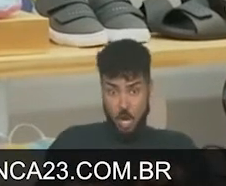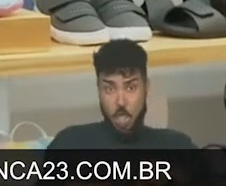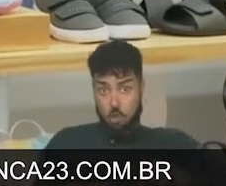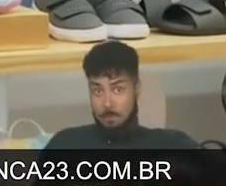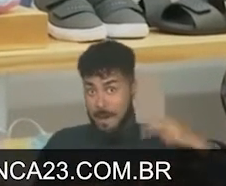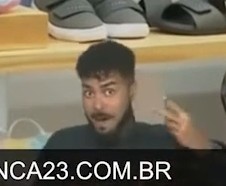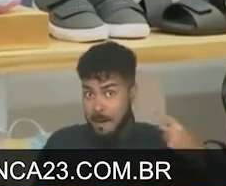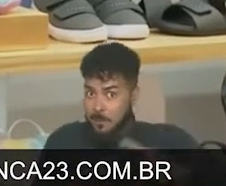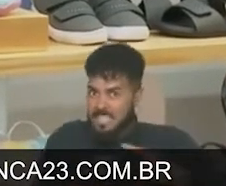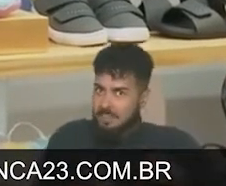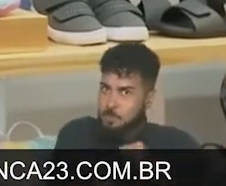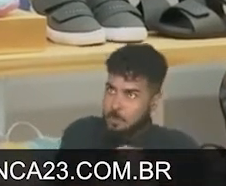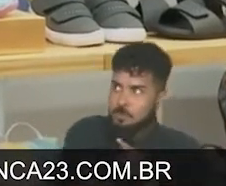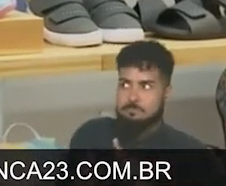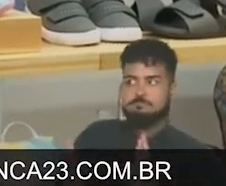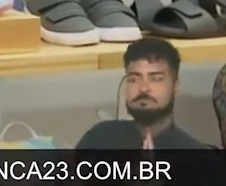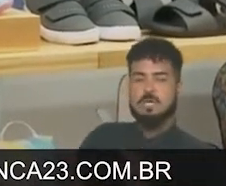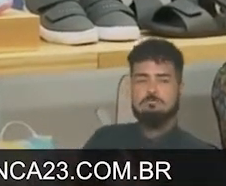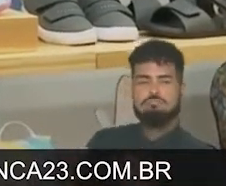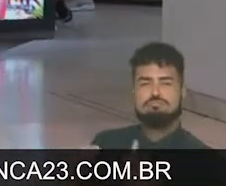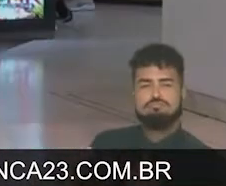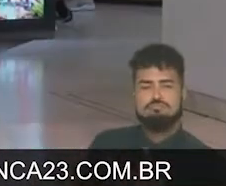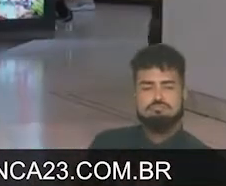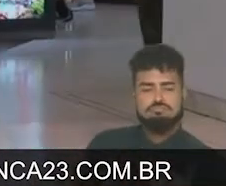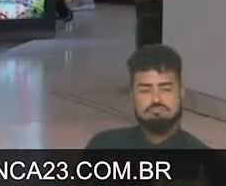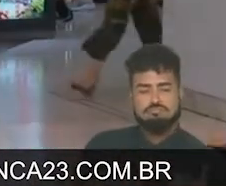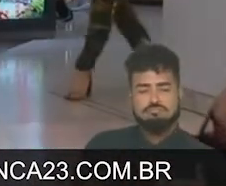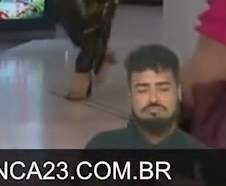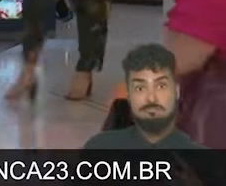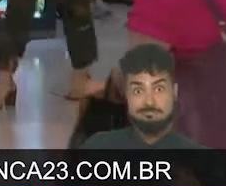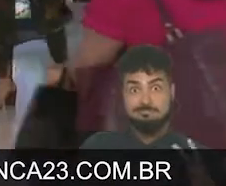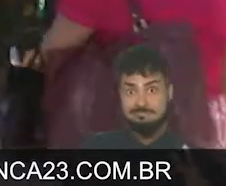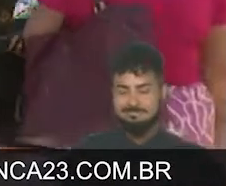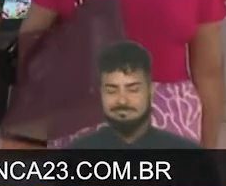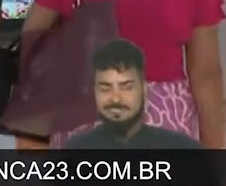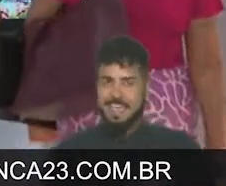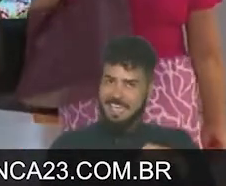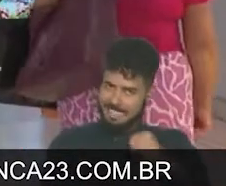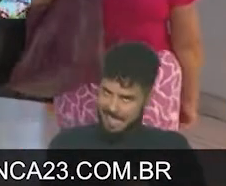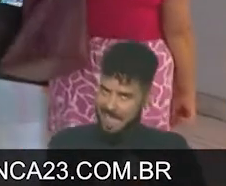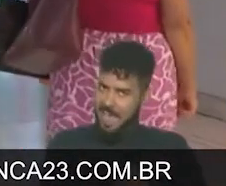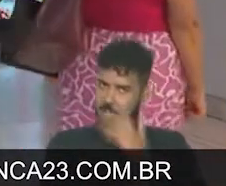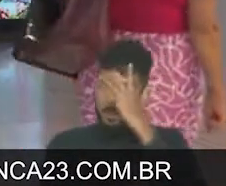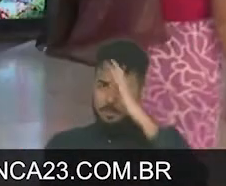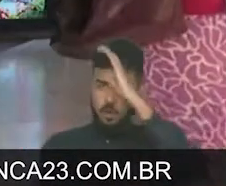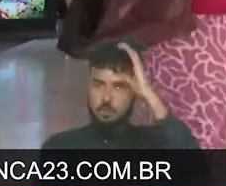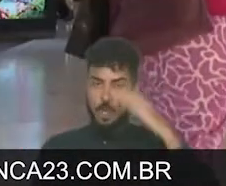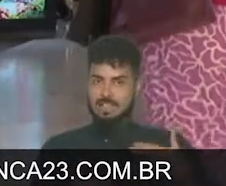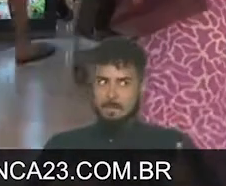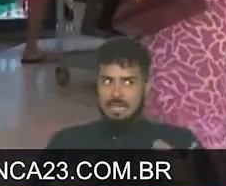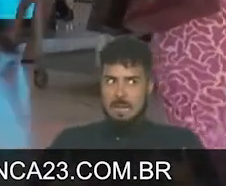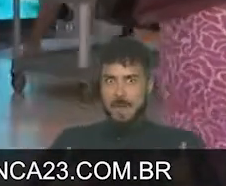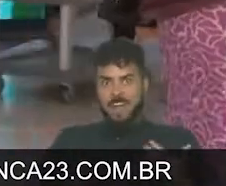esse dobro também no faturamento. Este ano, os consumidores estão mais animados para comprar aqui,